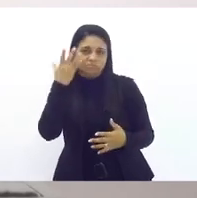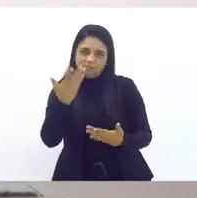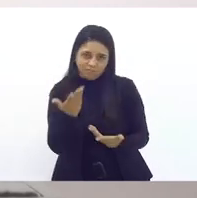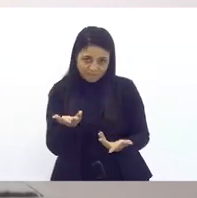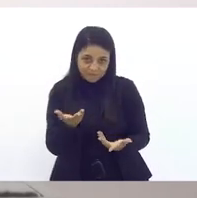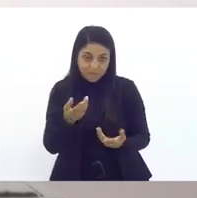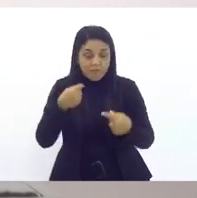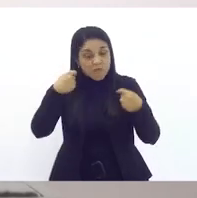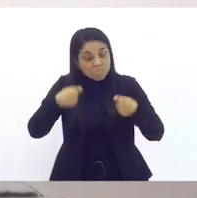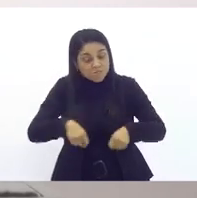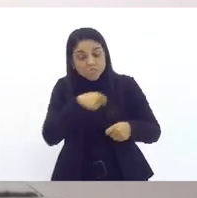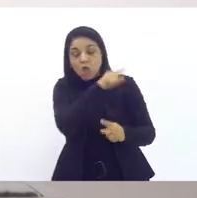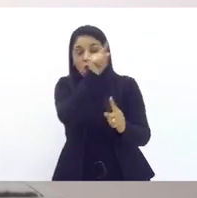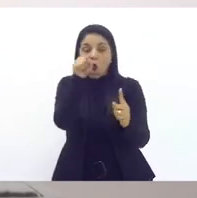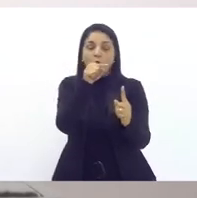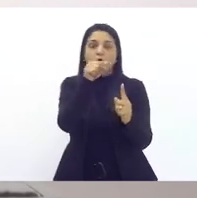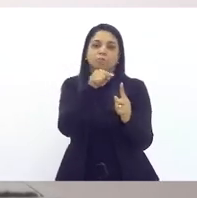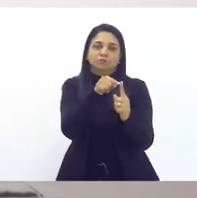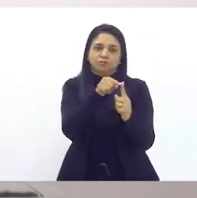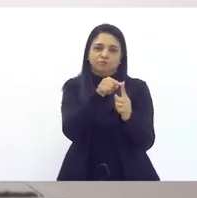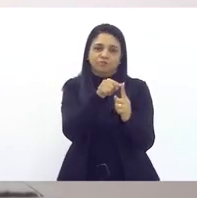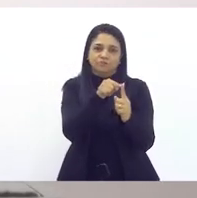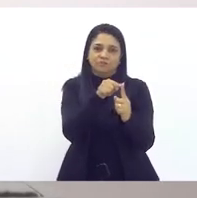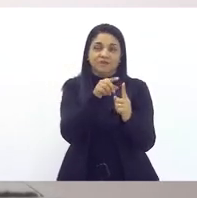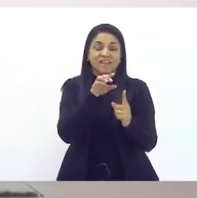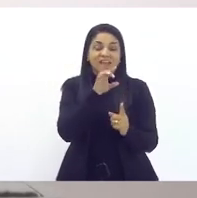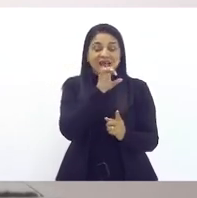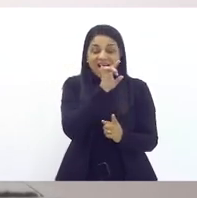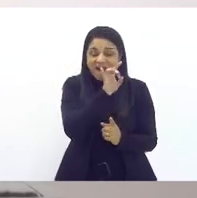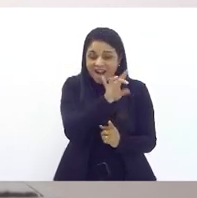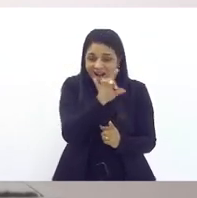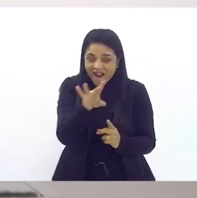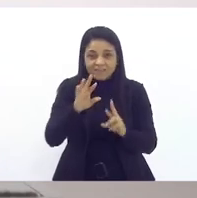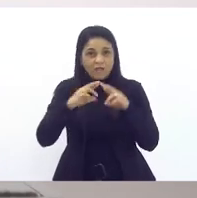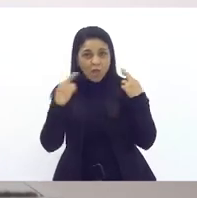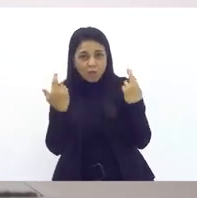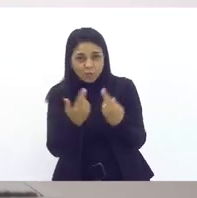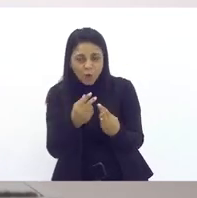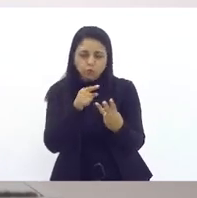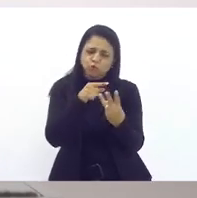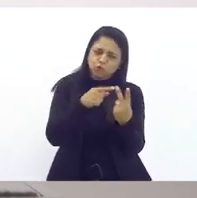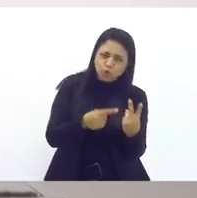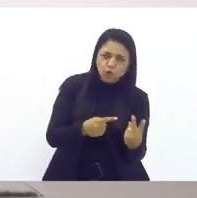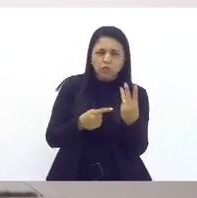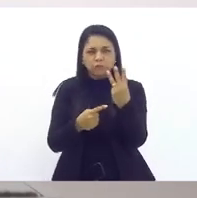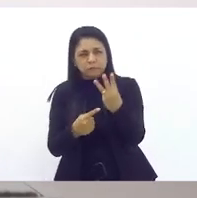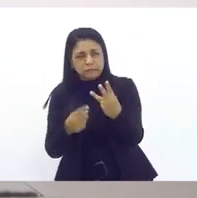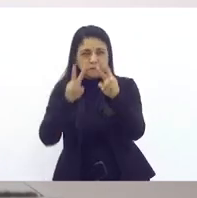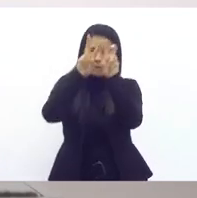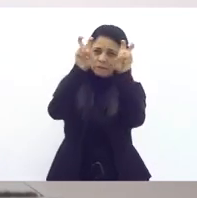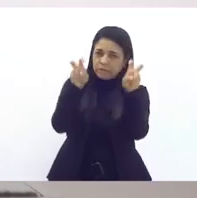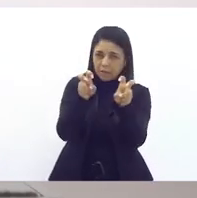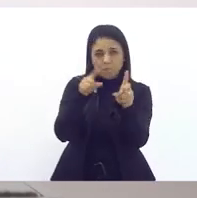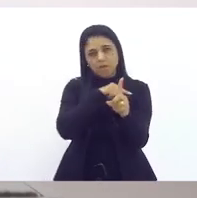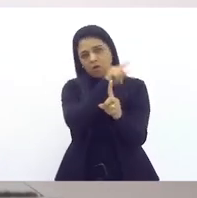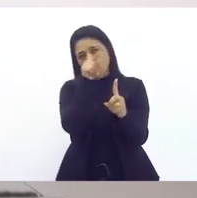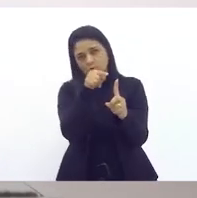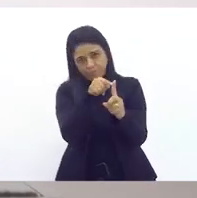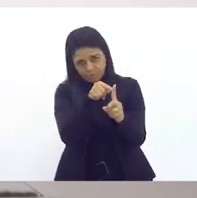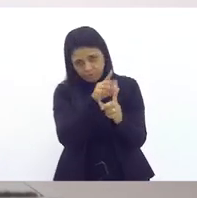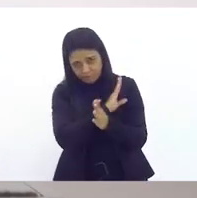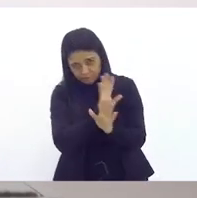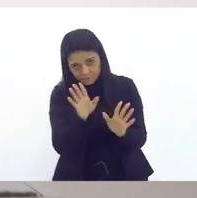que ter objetividade, cada um tratar de 2, 3 temas objetivamente. E eu acho